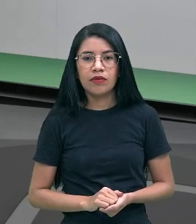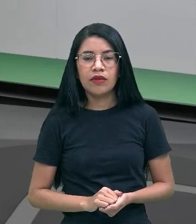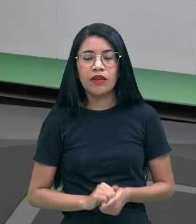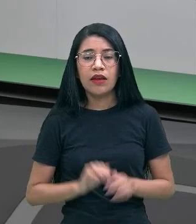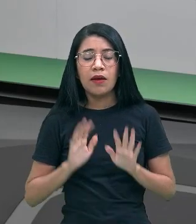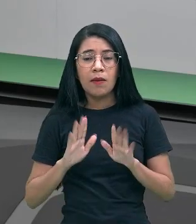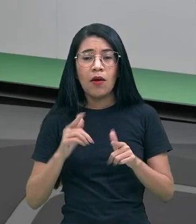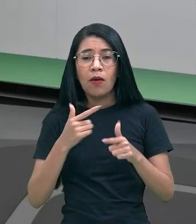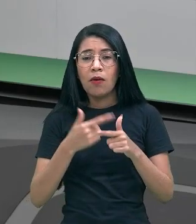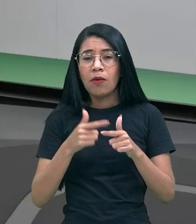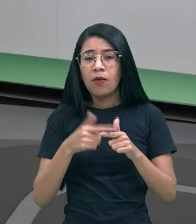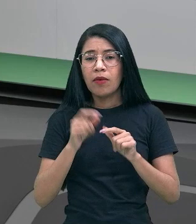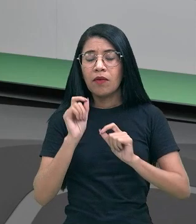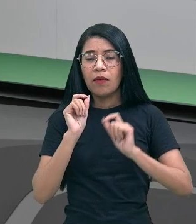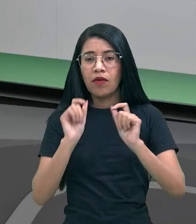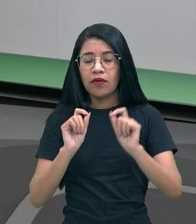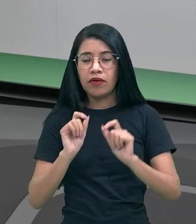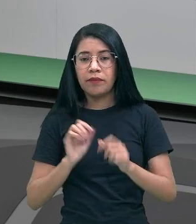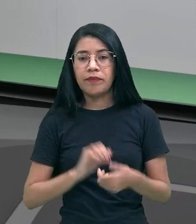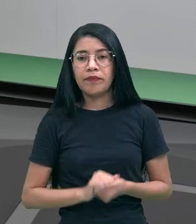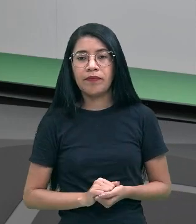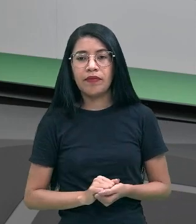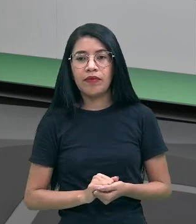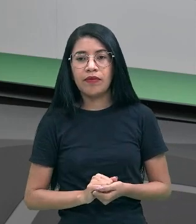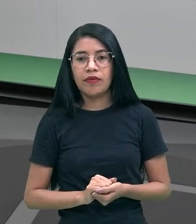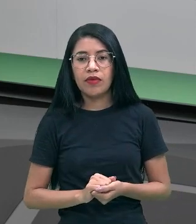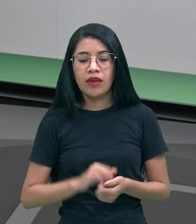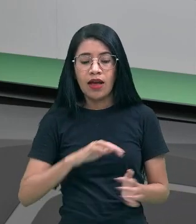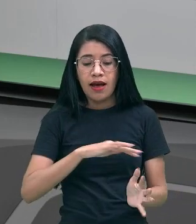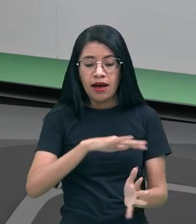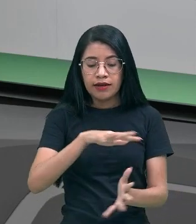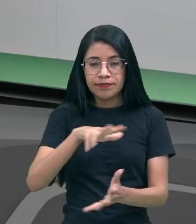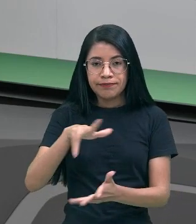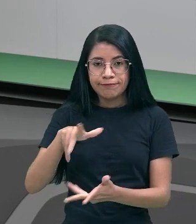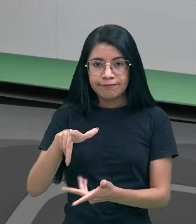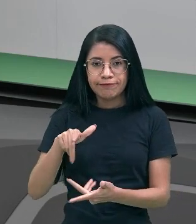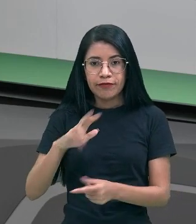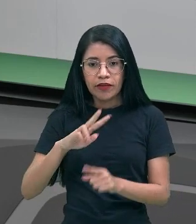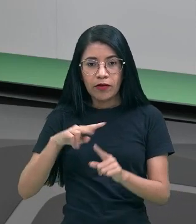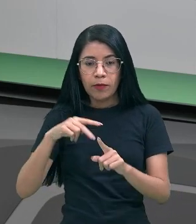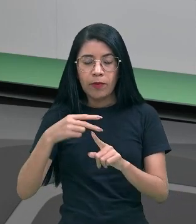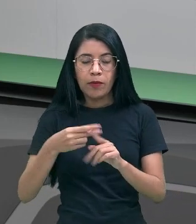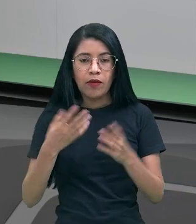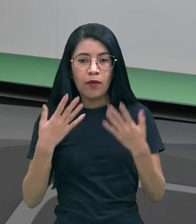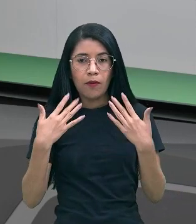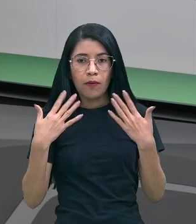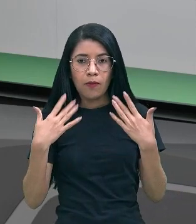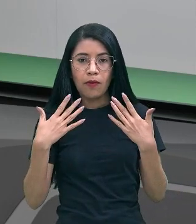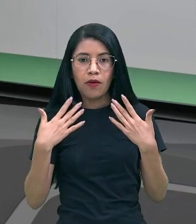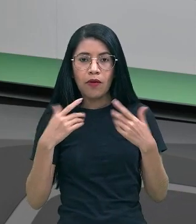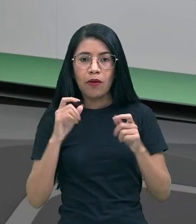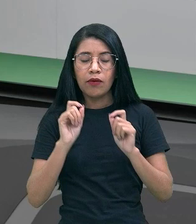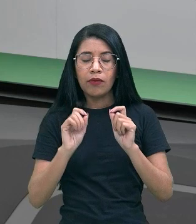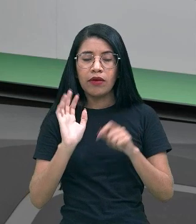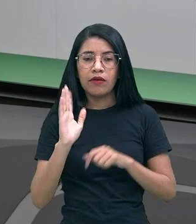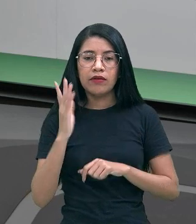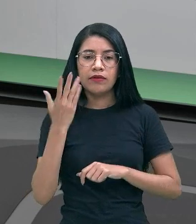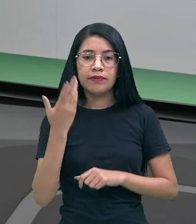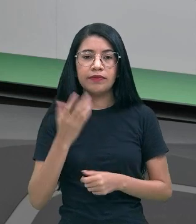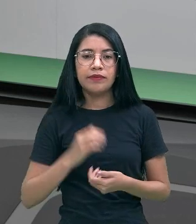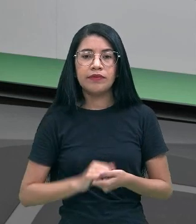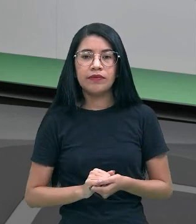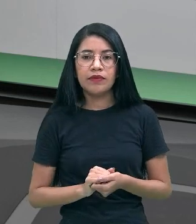problema é que a gente vai ter, ó, a Terra vai esquentando, vai aquecendo. E o que vai acontecer?